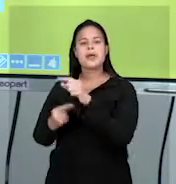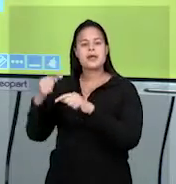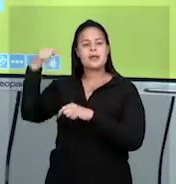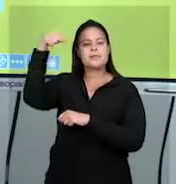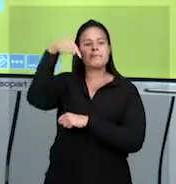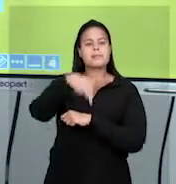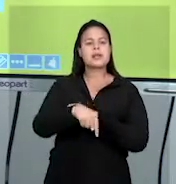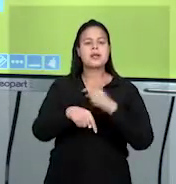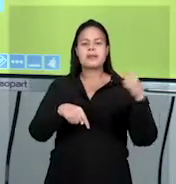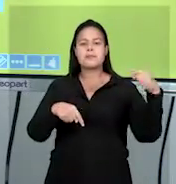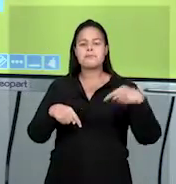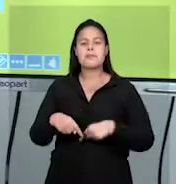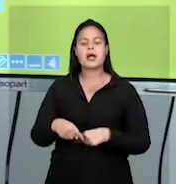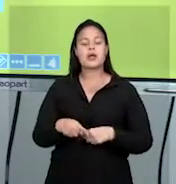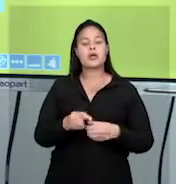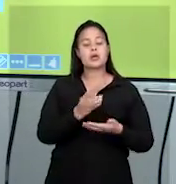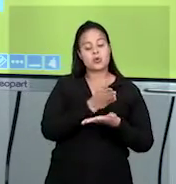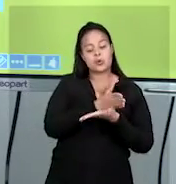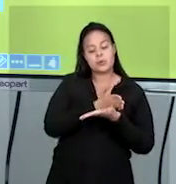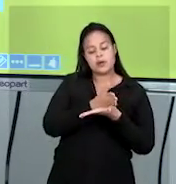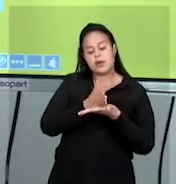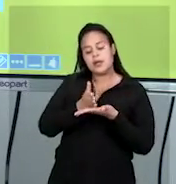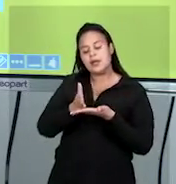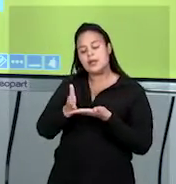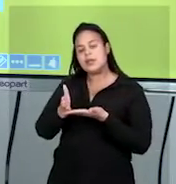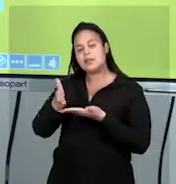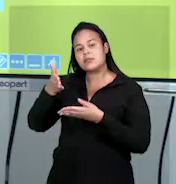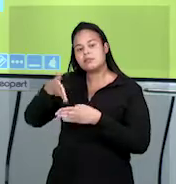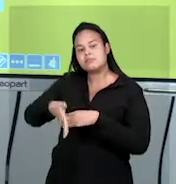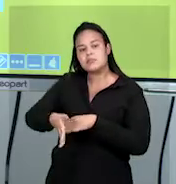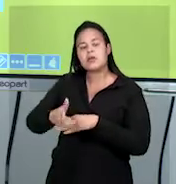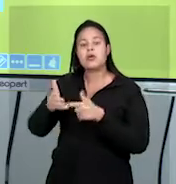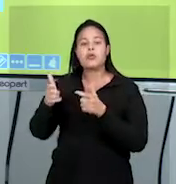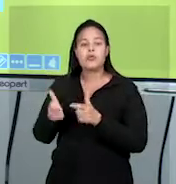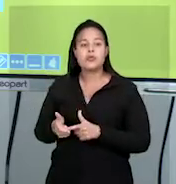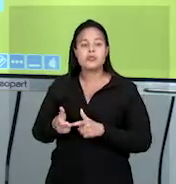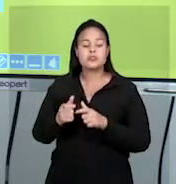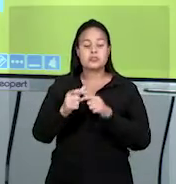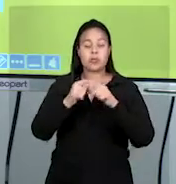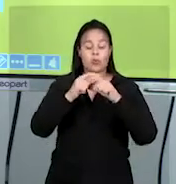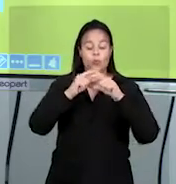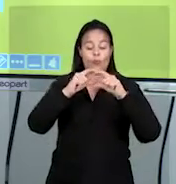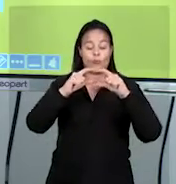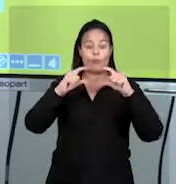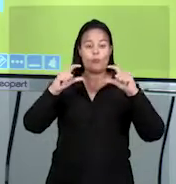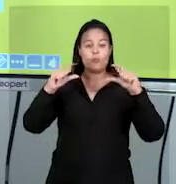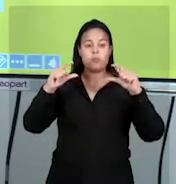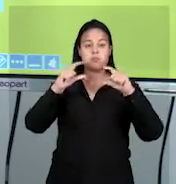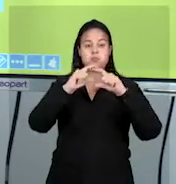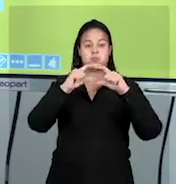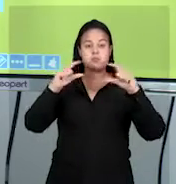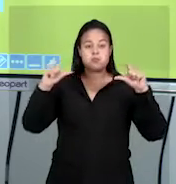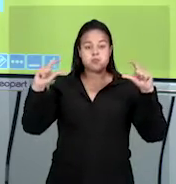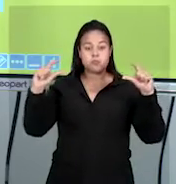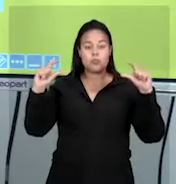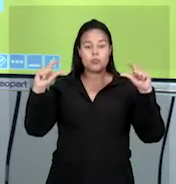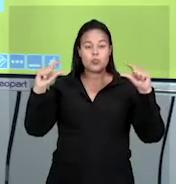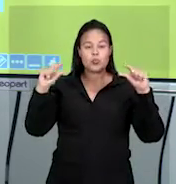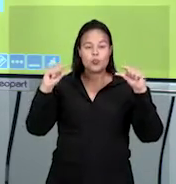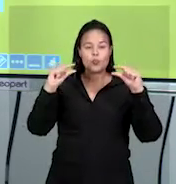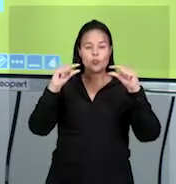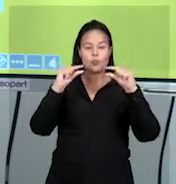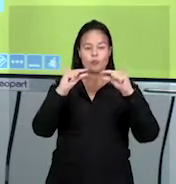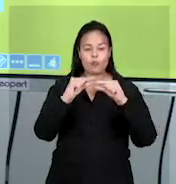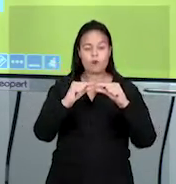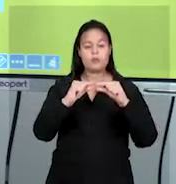e o destino, mas a grossura das setas também me indica a quantidade de pessoas que está se deslocando.